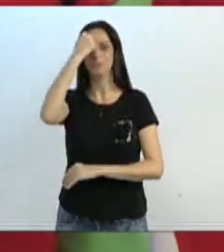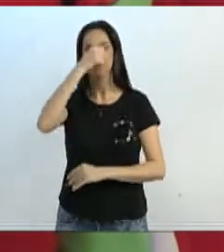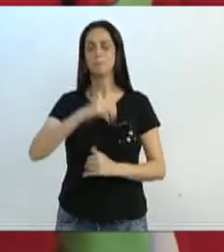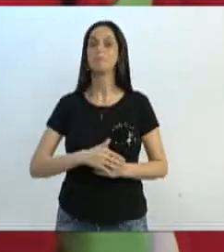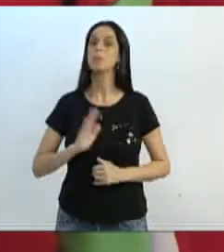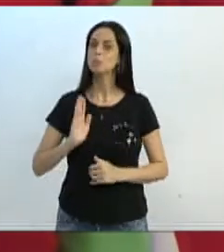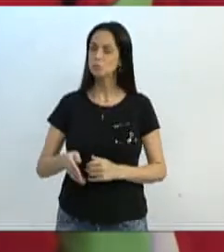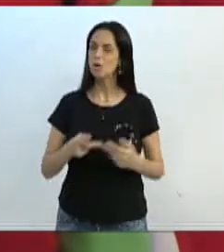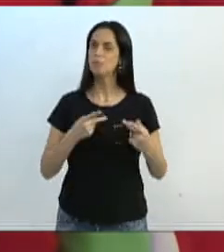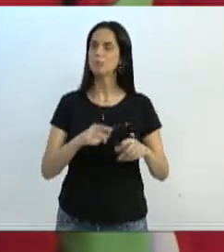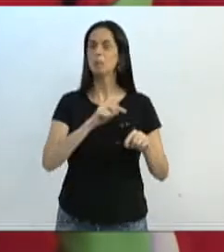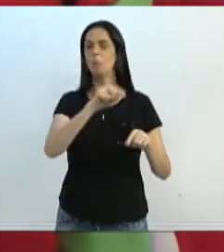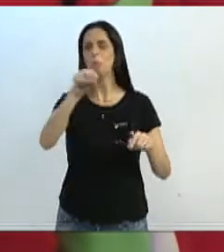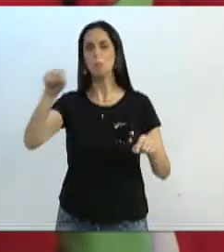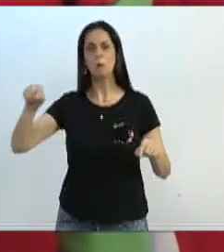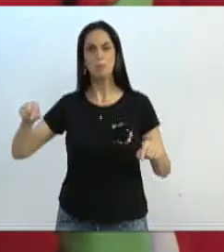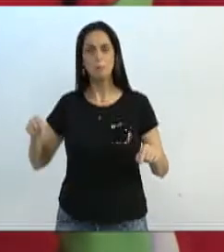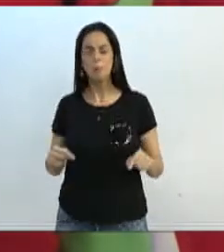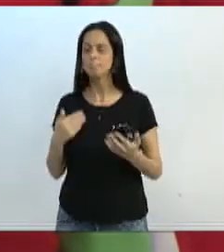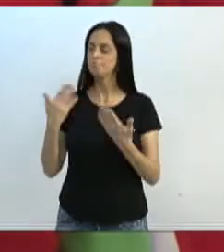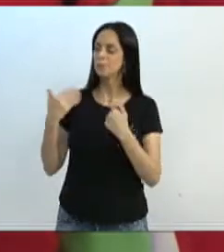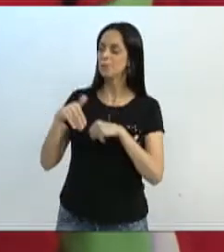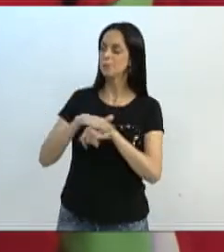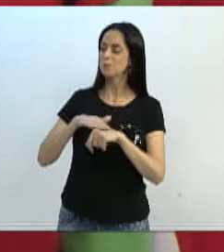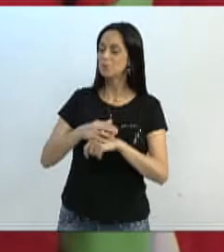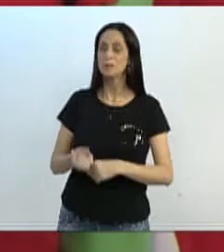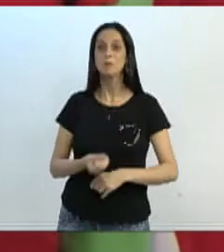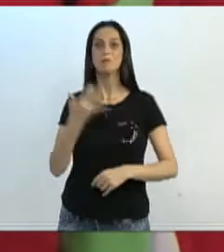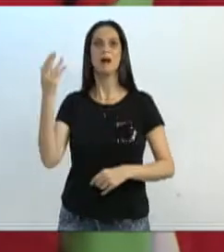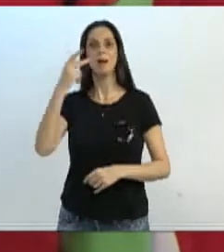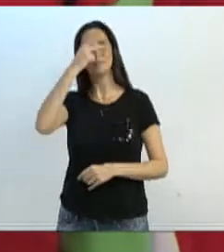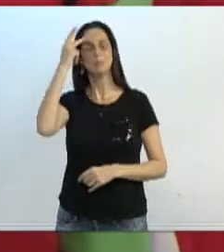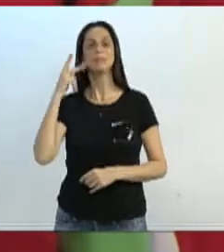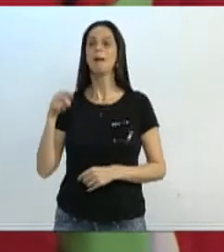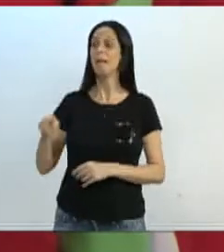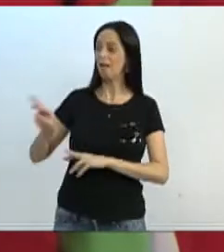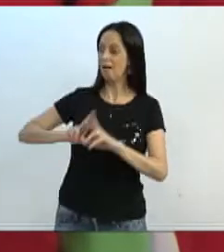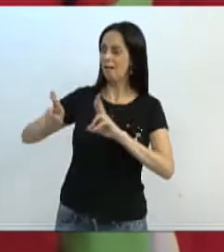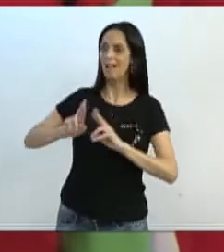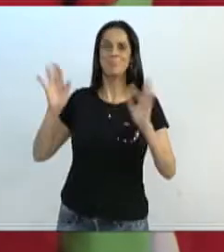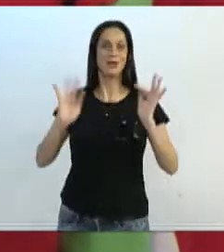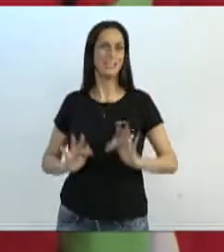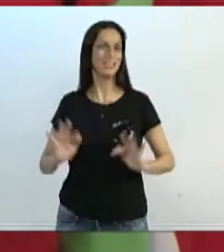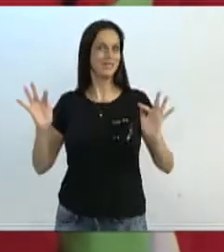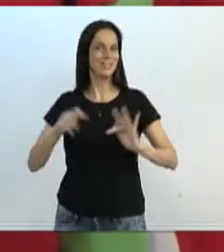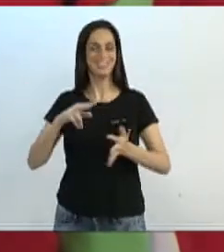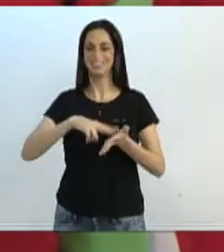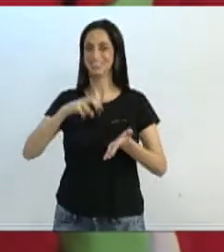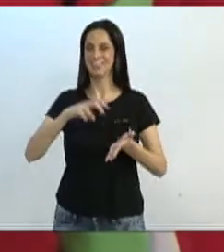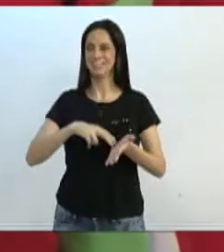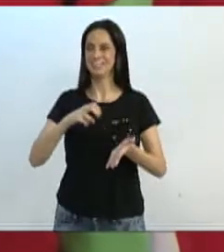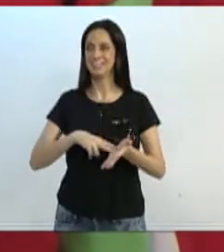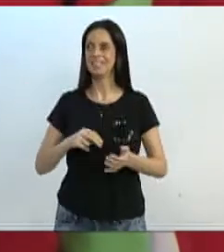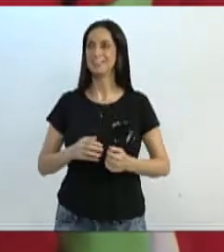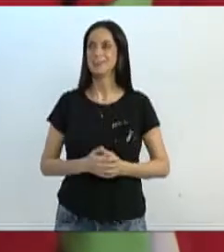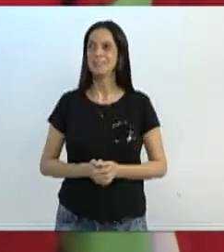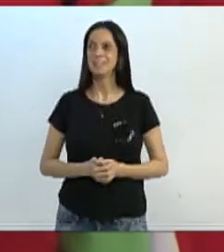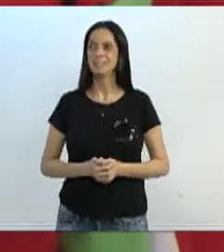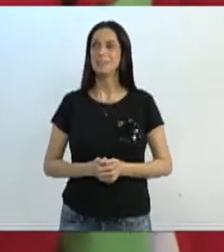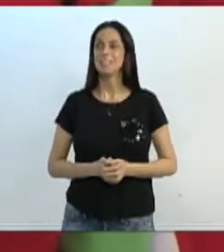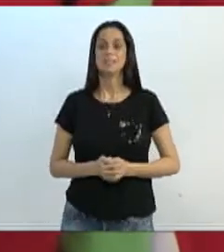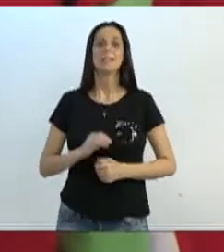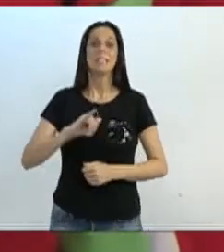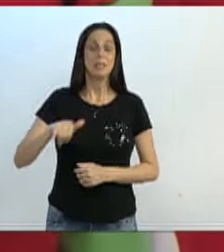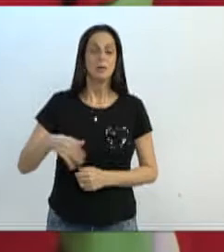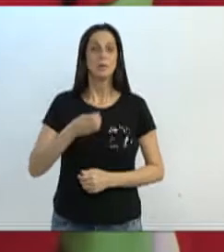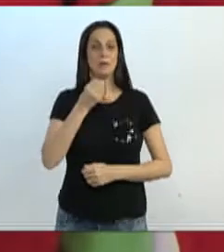vários locais, visitei, conversei com muitos moradores, estão felizes, mas sem dúvida é uma